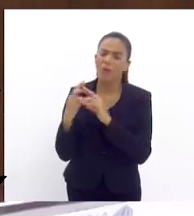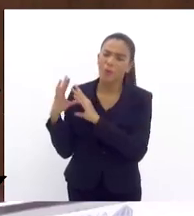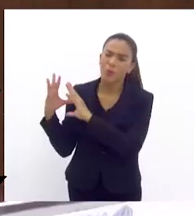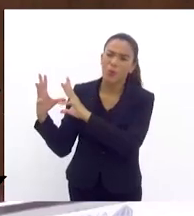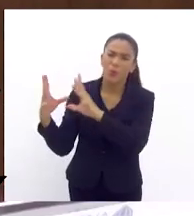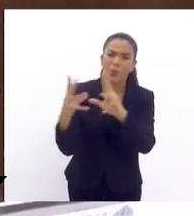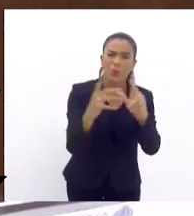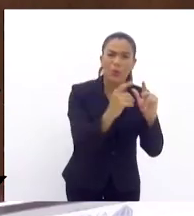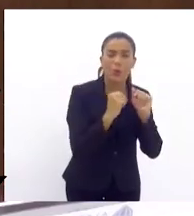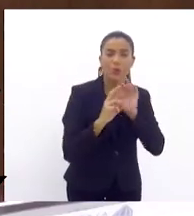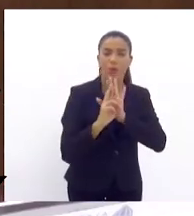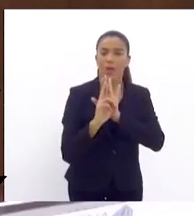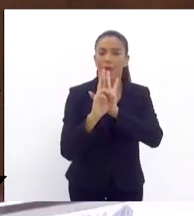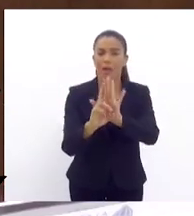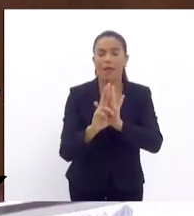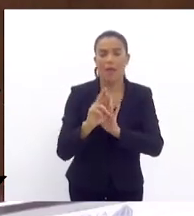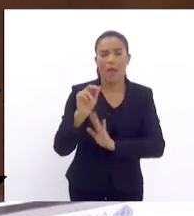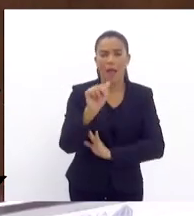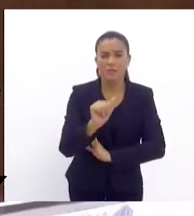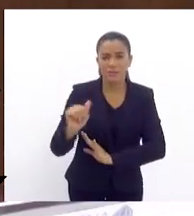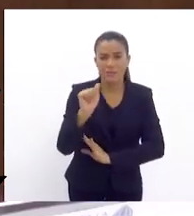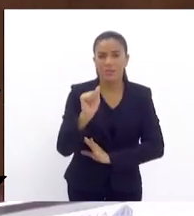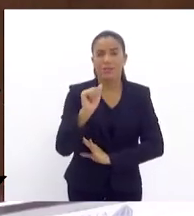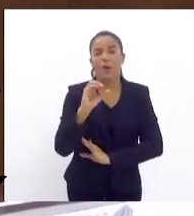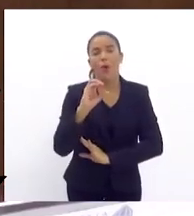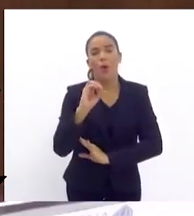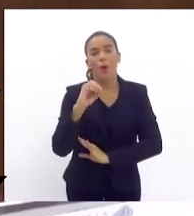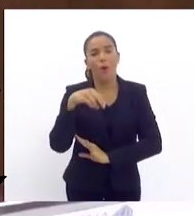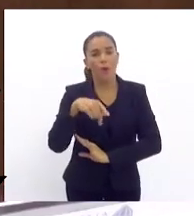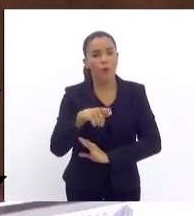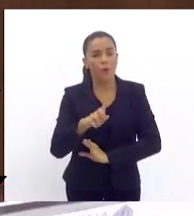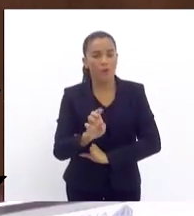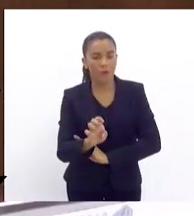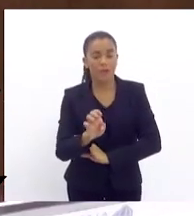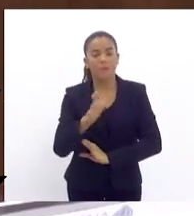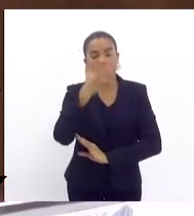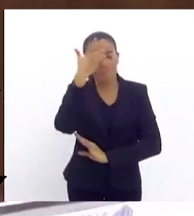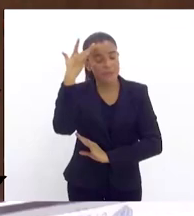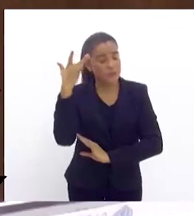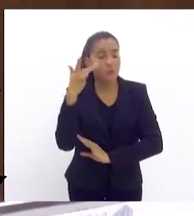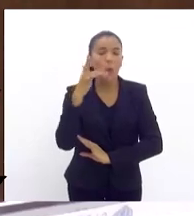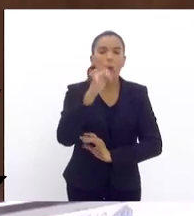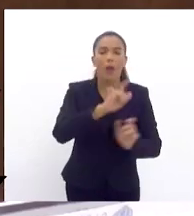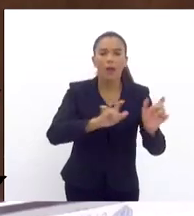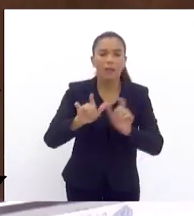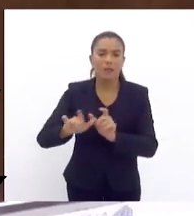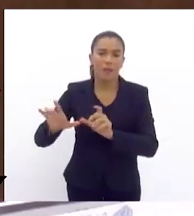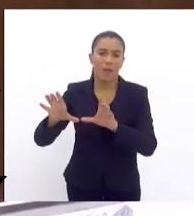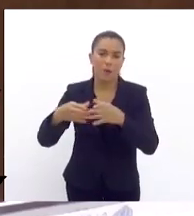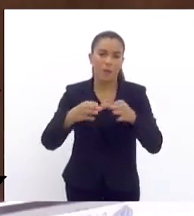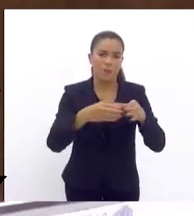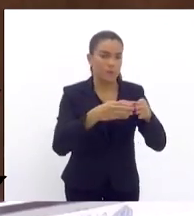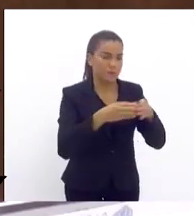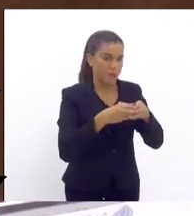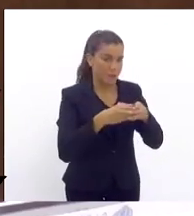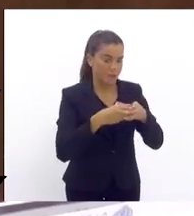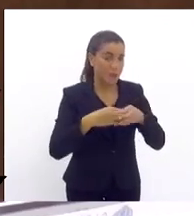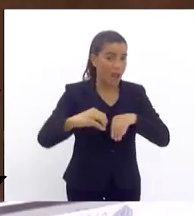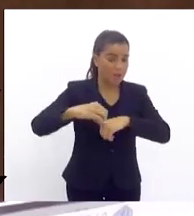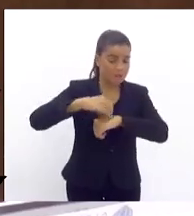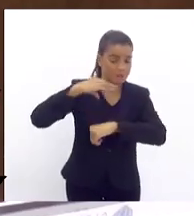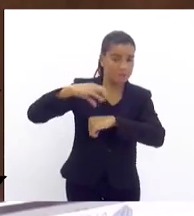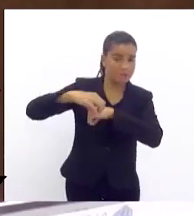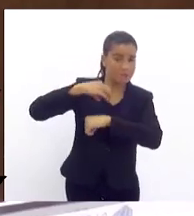de associações, ONG, de todas as pessoas da nossa comunidade. E ali ela passou para a gente o